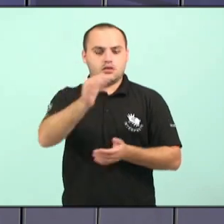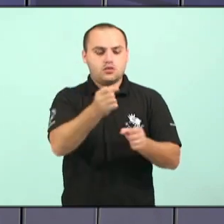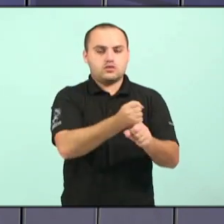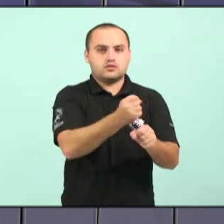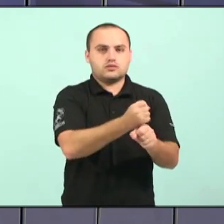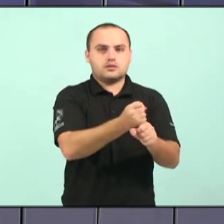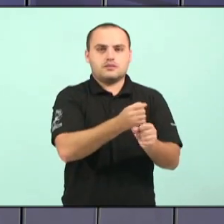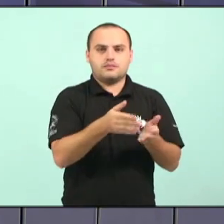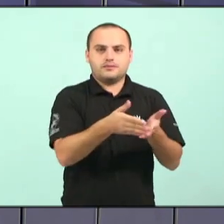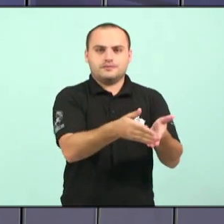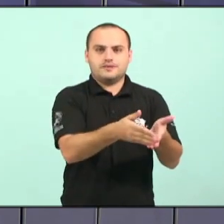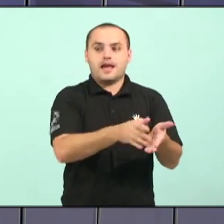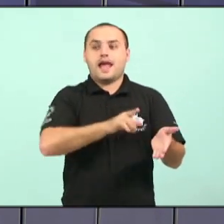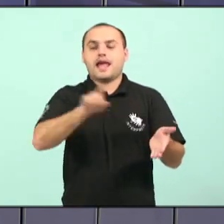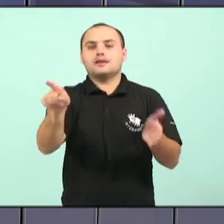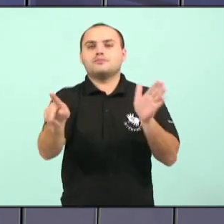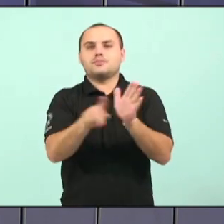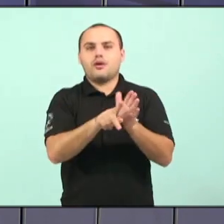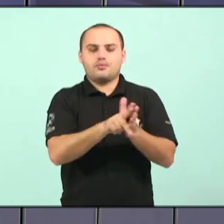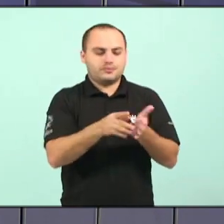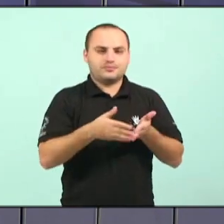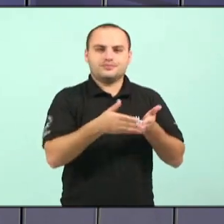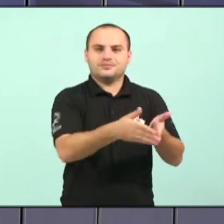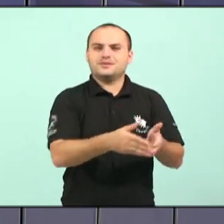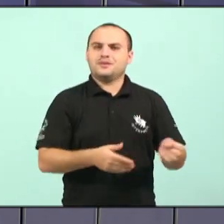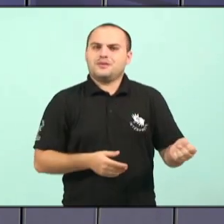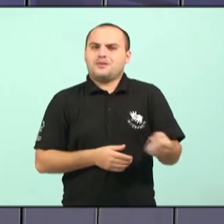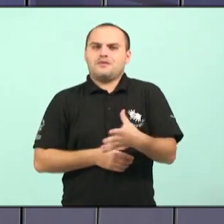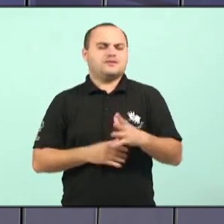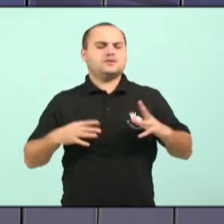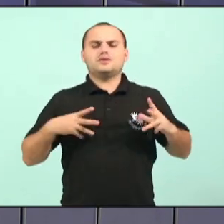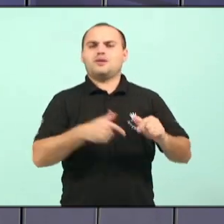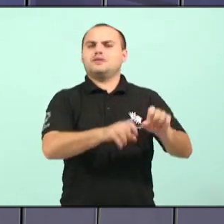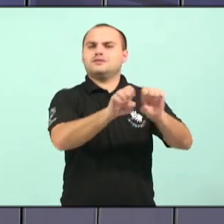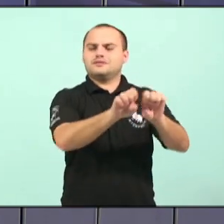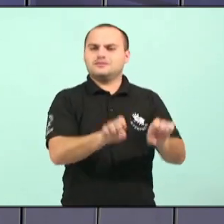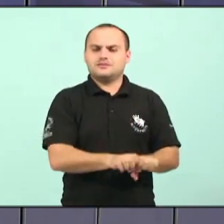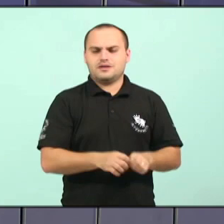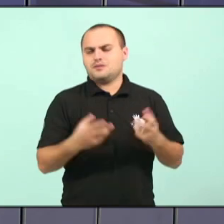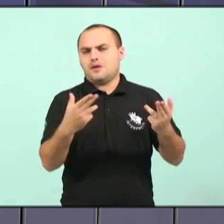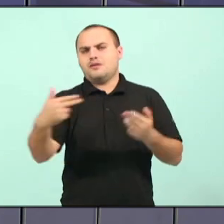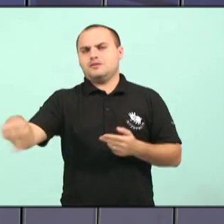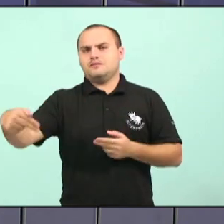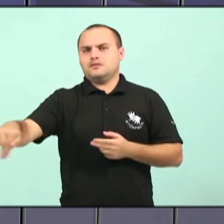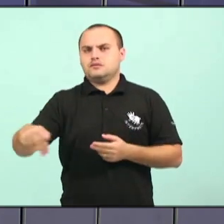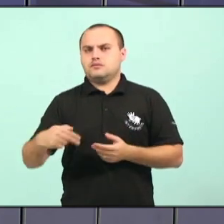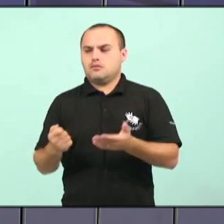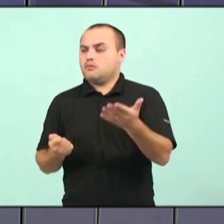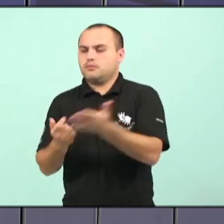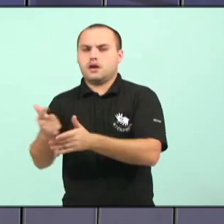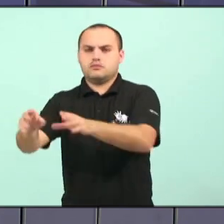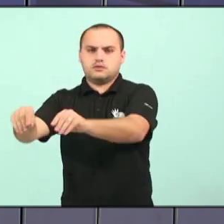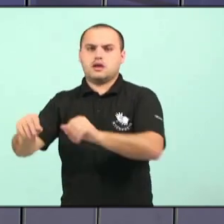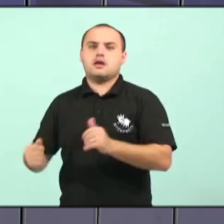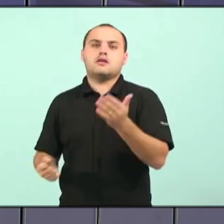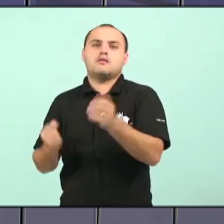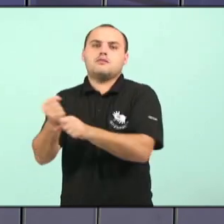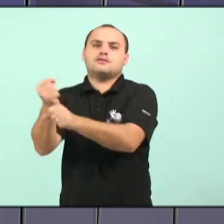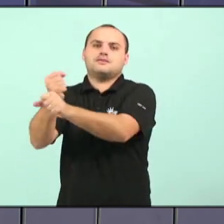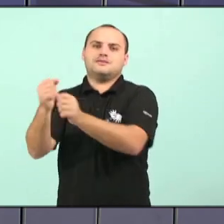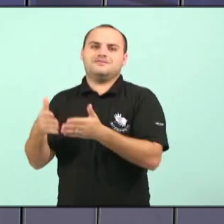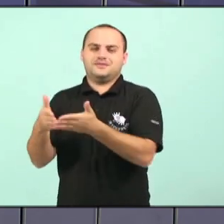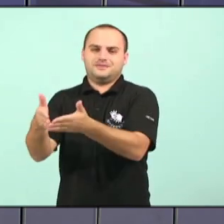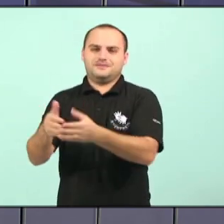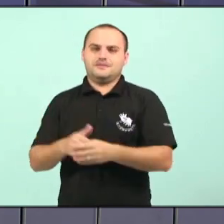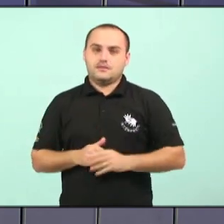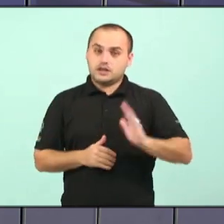área, mas eles constroem o porto. É um porto novo. Eles constroem toda a estrutura, como o caso foi Navegantes, que compraram terra e construíram o porto. O caso da